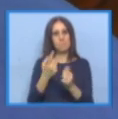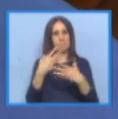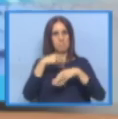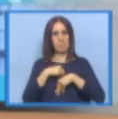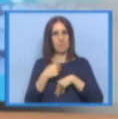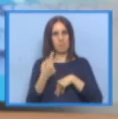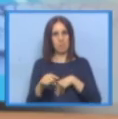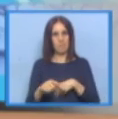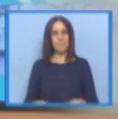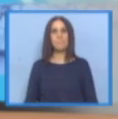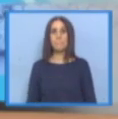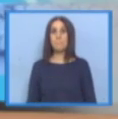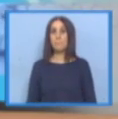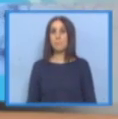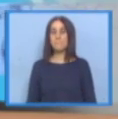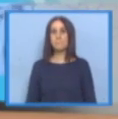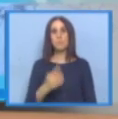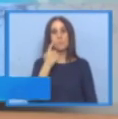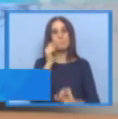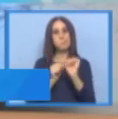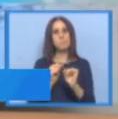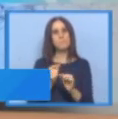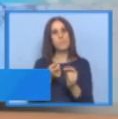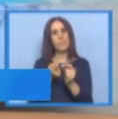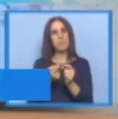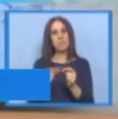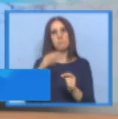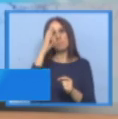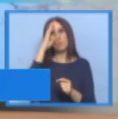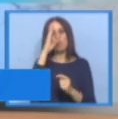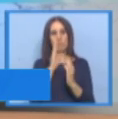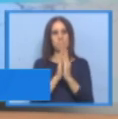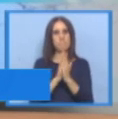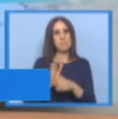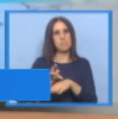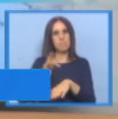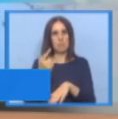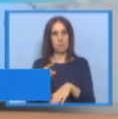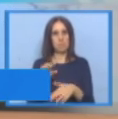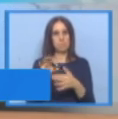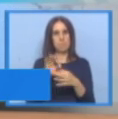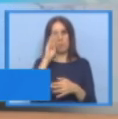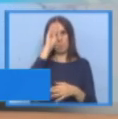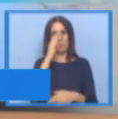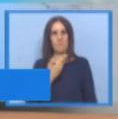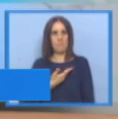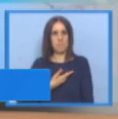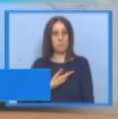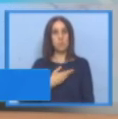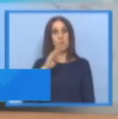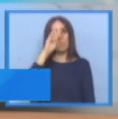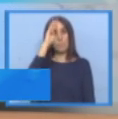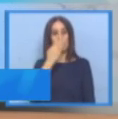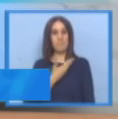é um reconhecimento de uma proximidade teológica, pastoral, de sensibilidade em relação ao Papa Francisco. O Papa Francisco